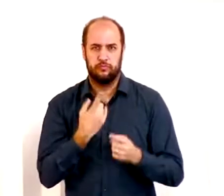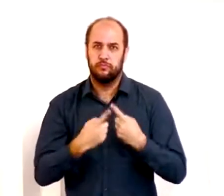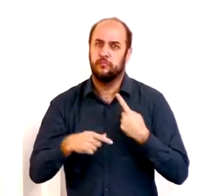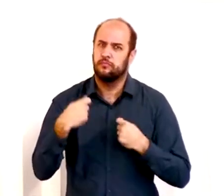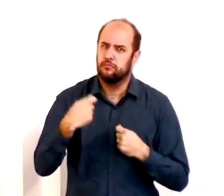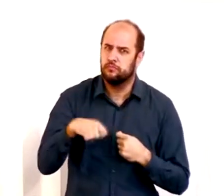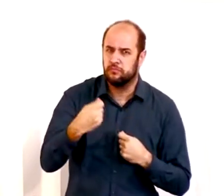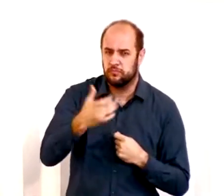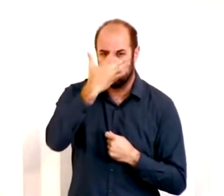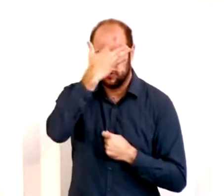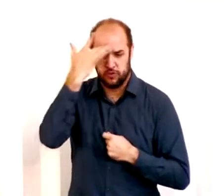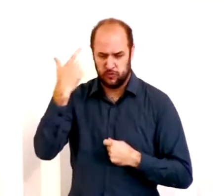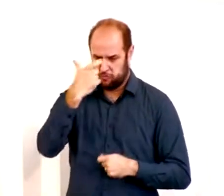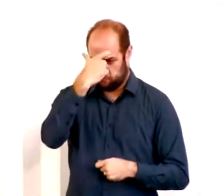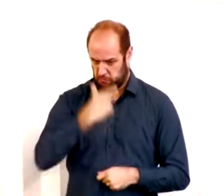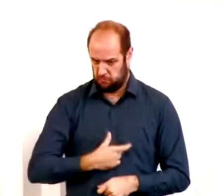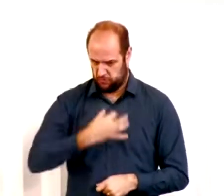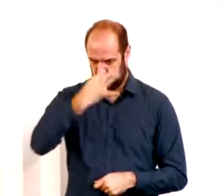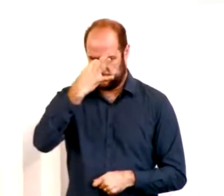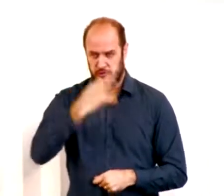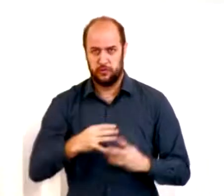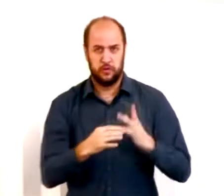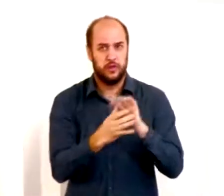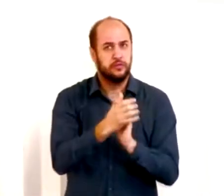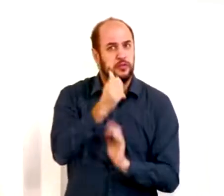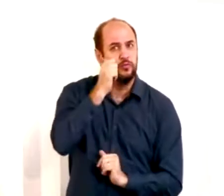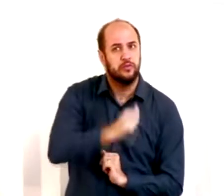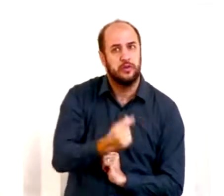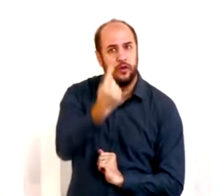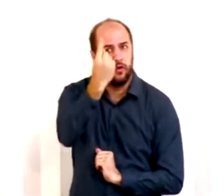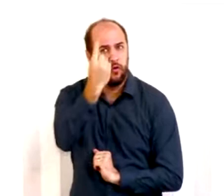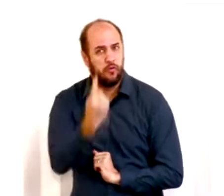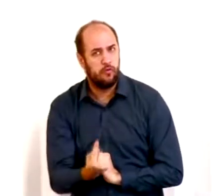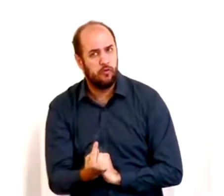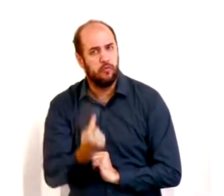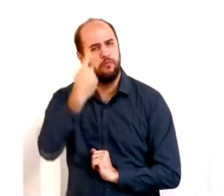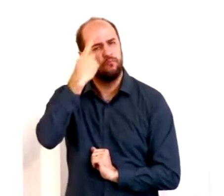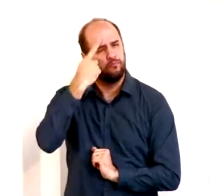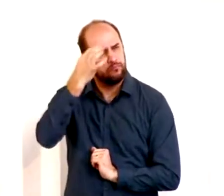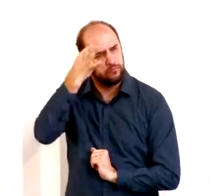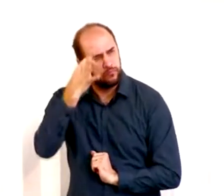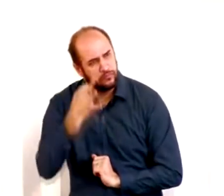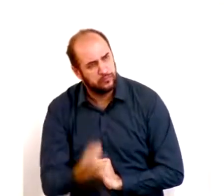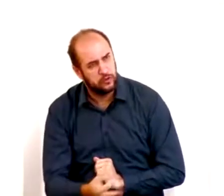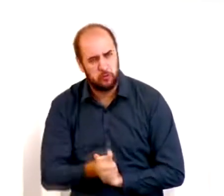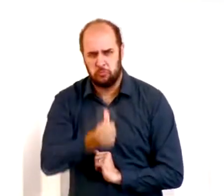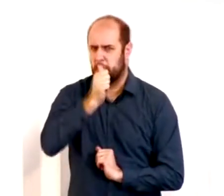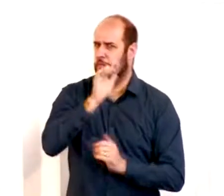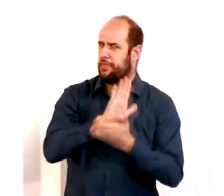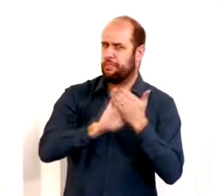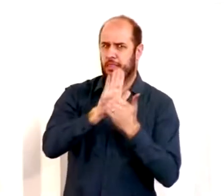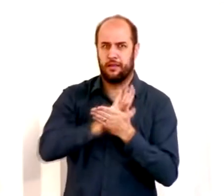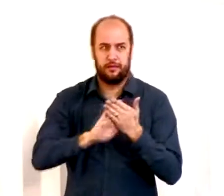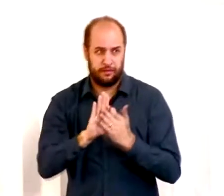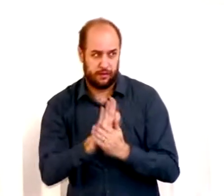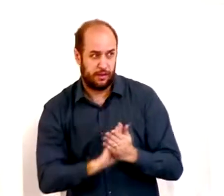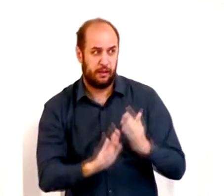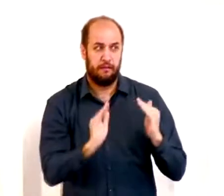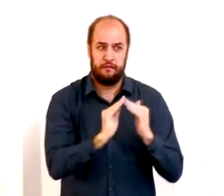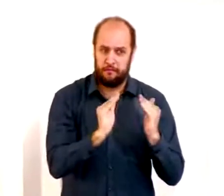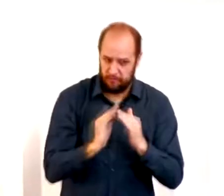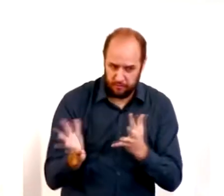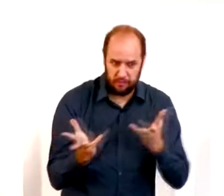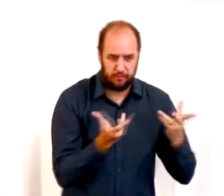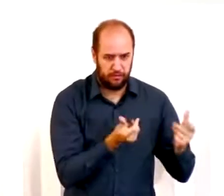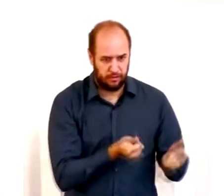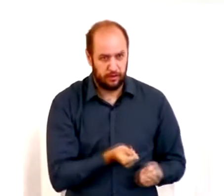bispo seja irrepreensível, esposo de uma só mulher, temperante, sóbrio, modesto, hospitaleiro, apto